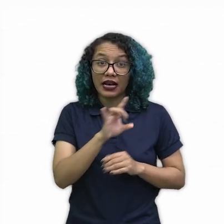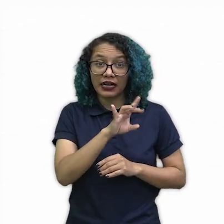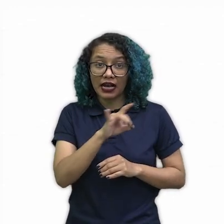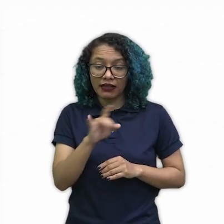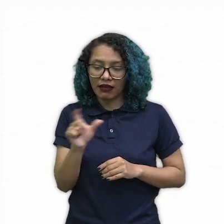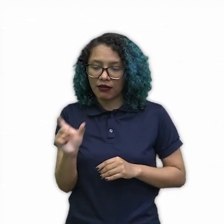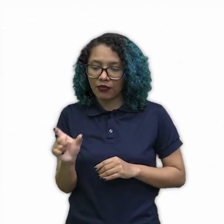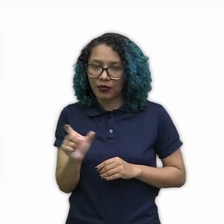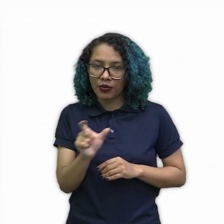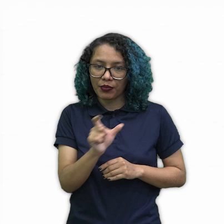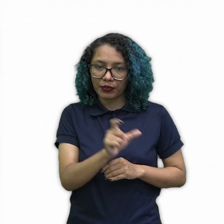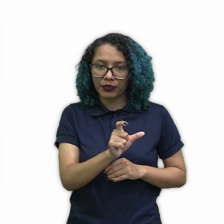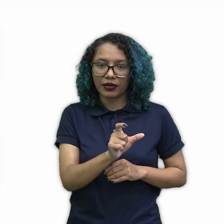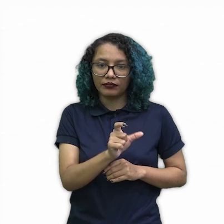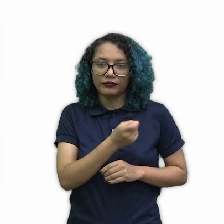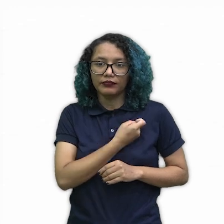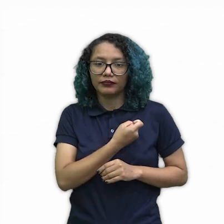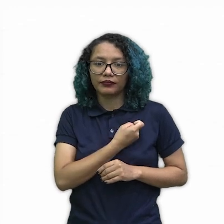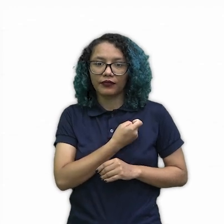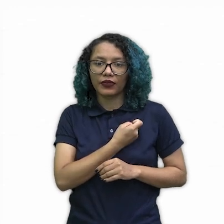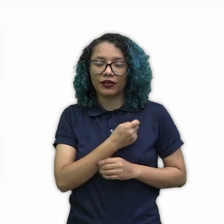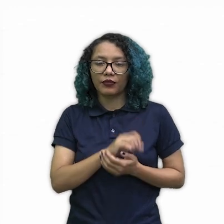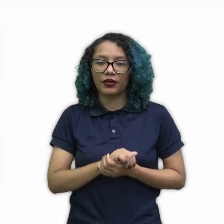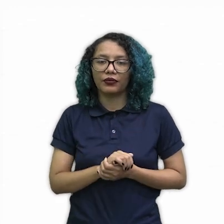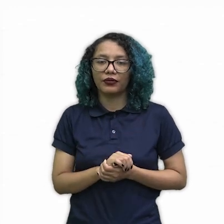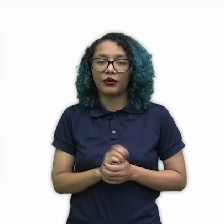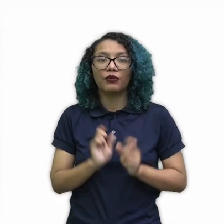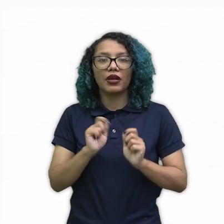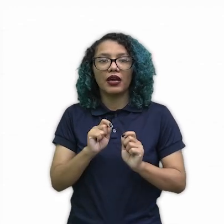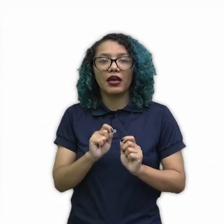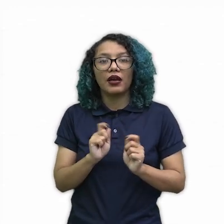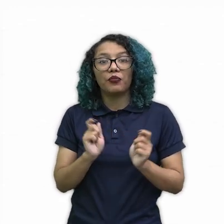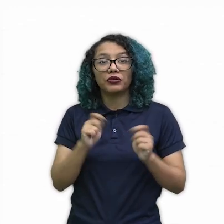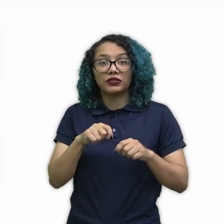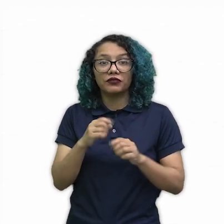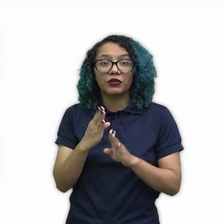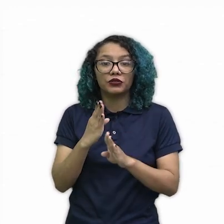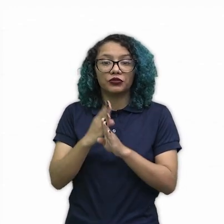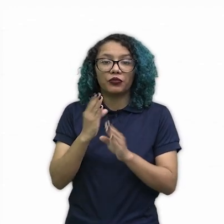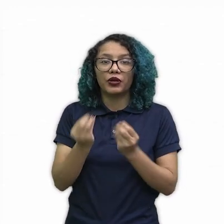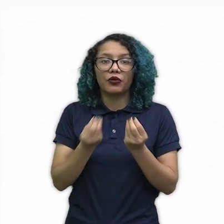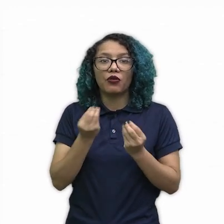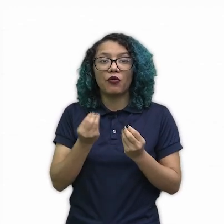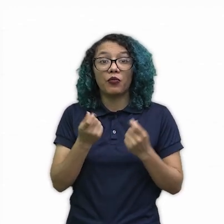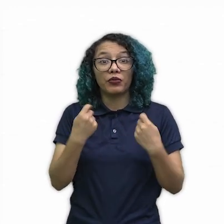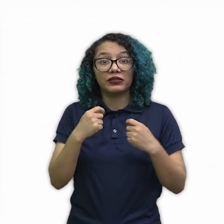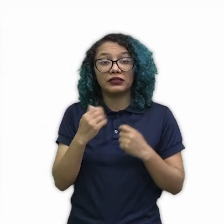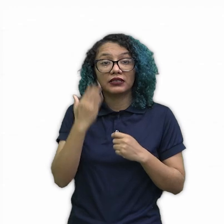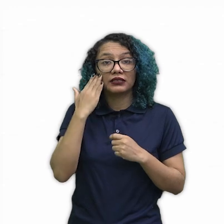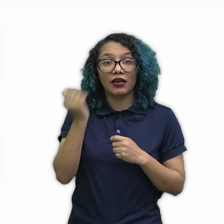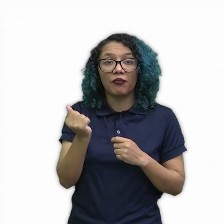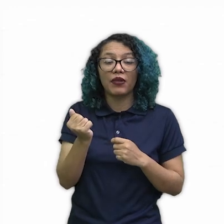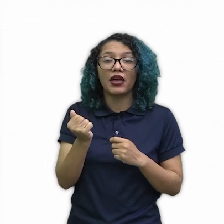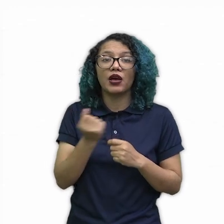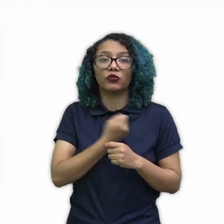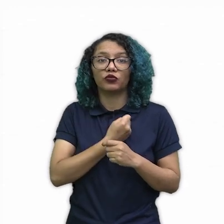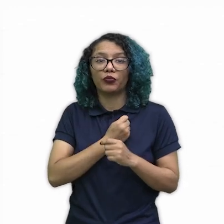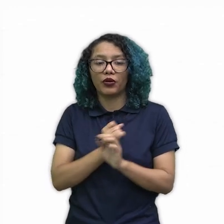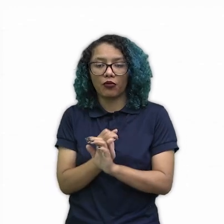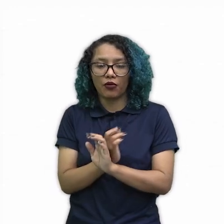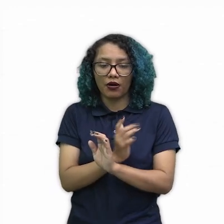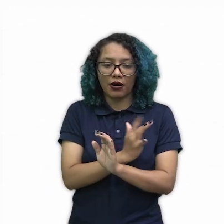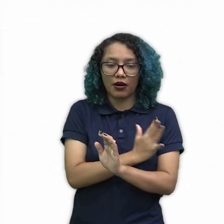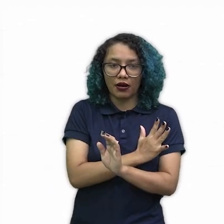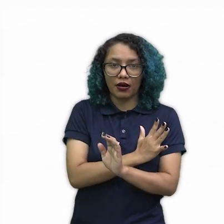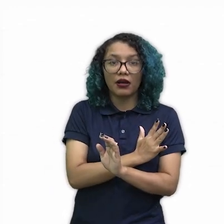termo é definido em função dos termos anteriores. Isso significa que para encontrar um